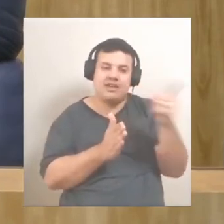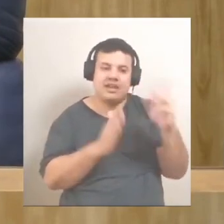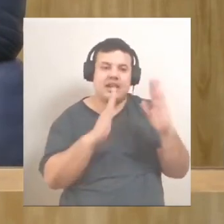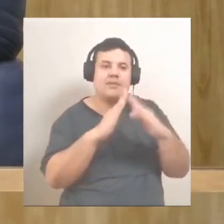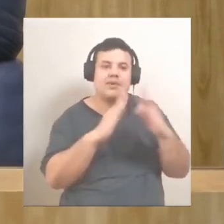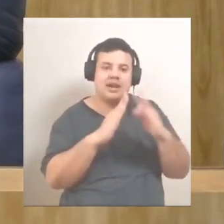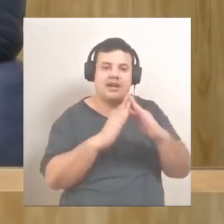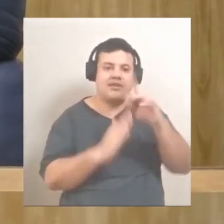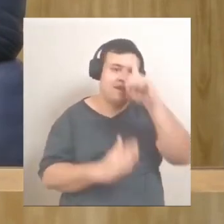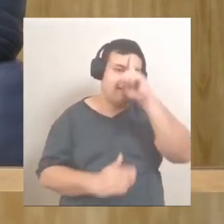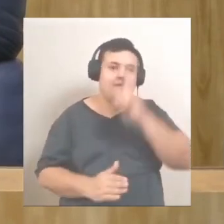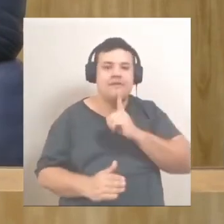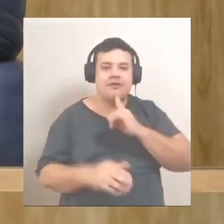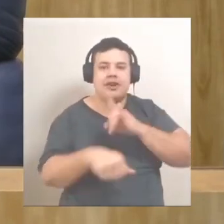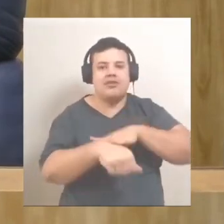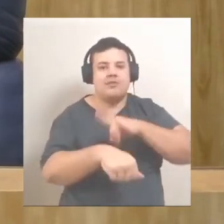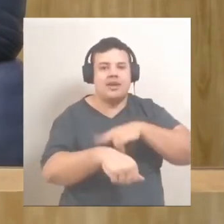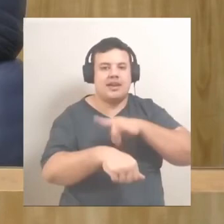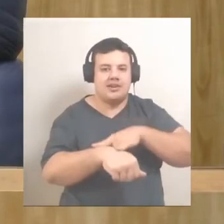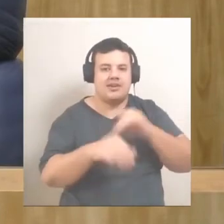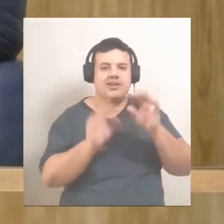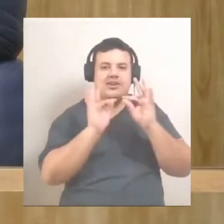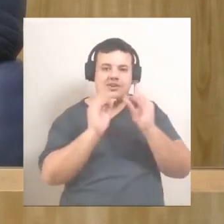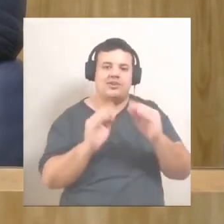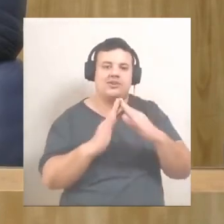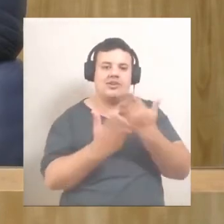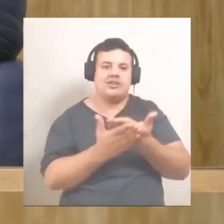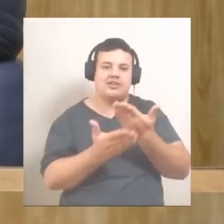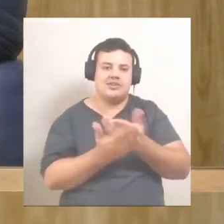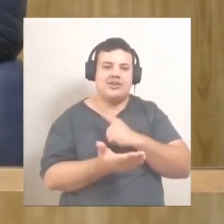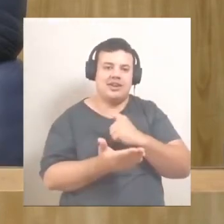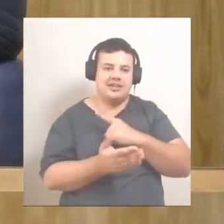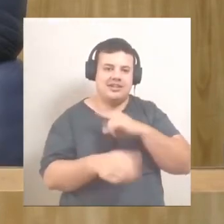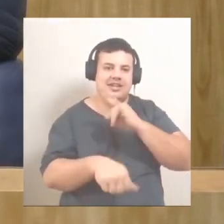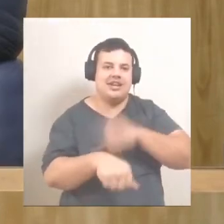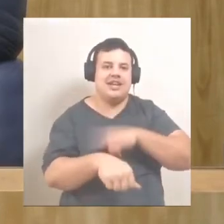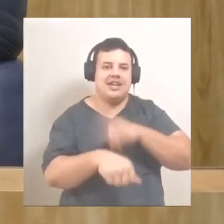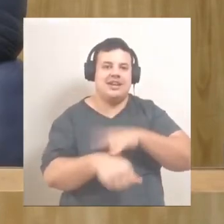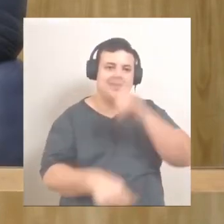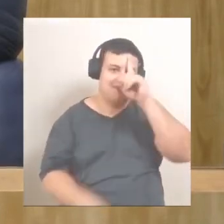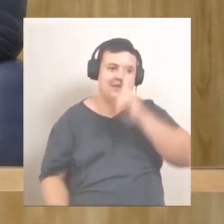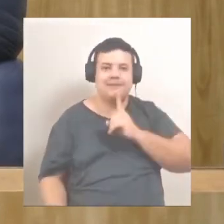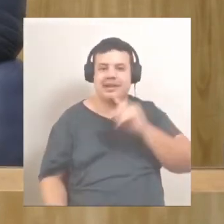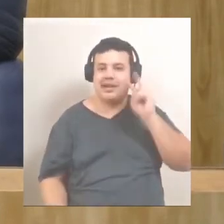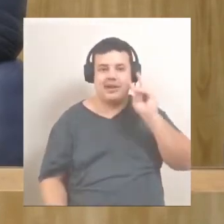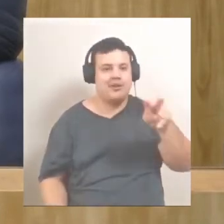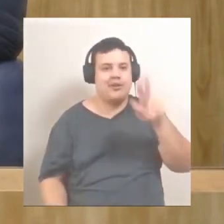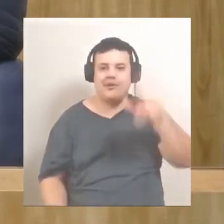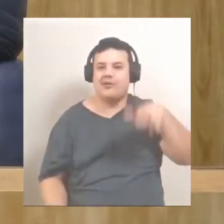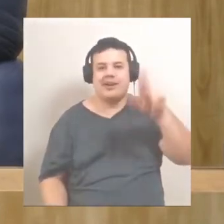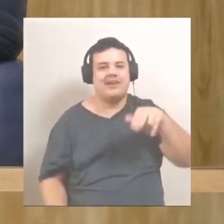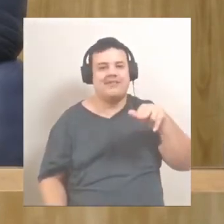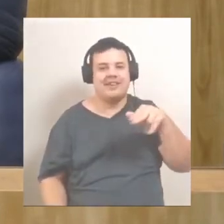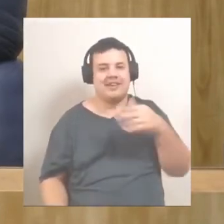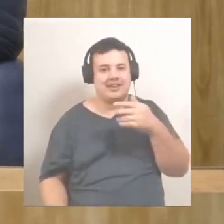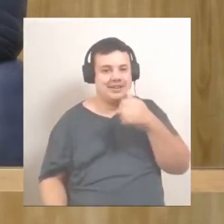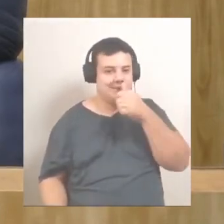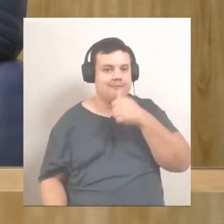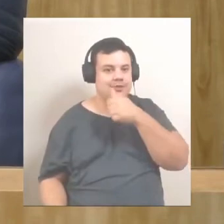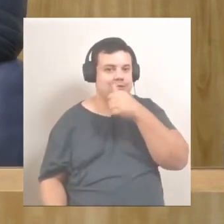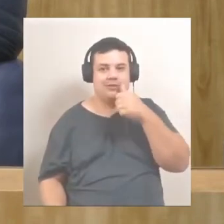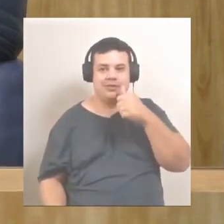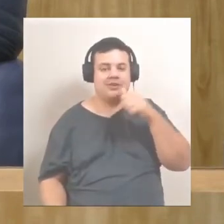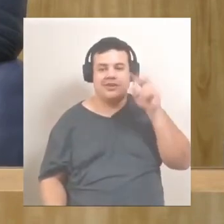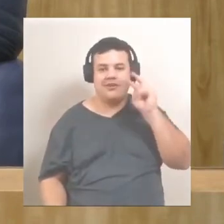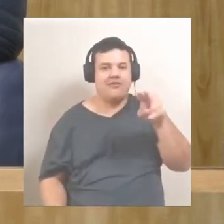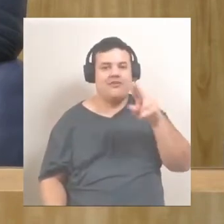do banheiro. Toda a escola tinha uma loira do banheiro, né? O Padre Moy também. Eu nunca vi, eu juro que eu nunca vi. Mas não tem como